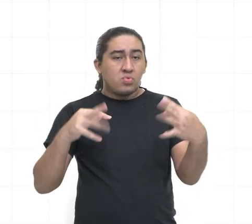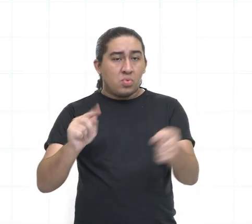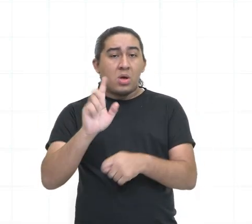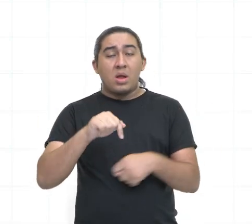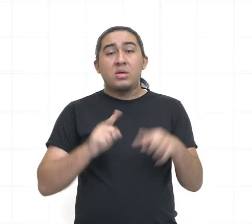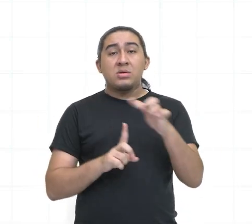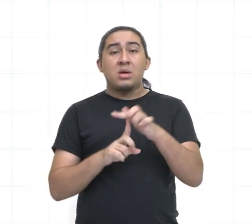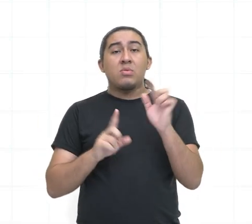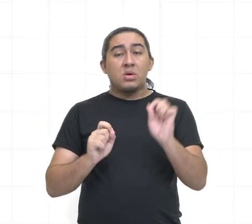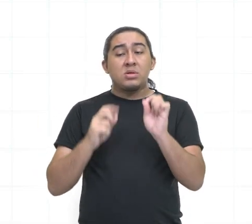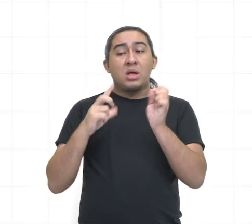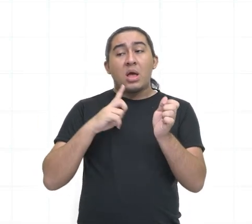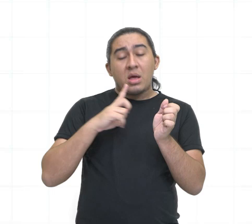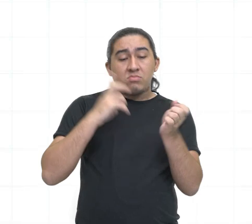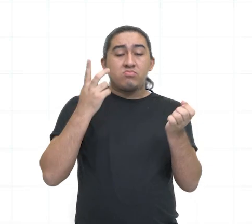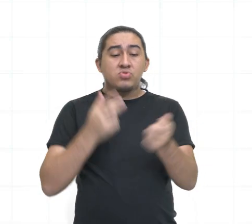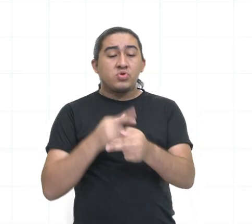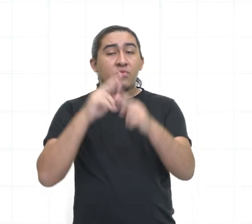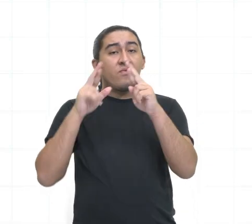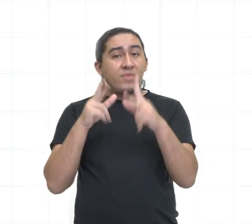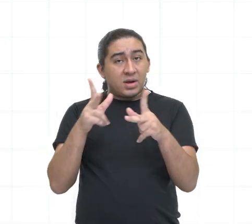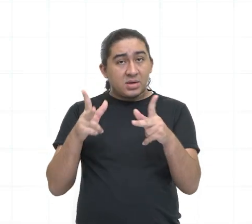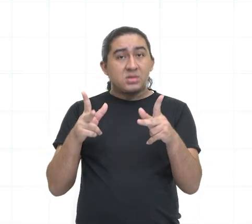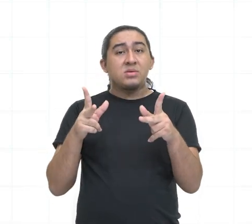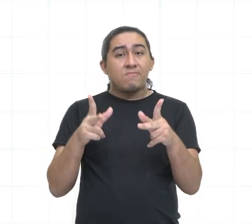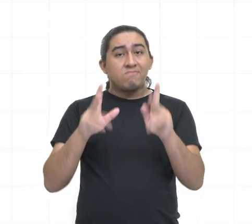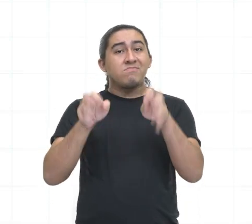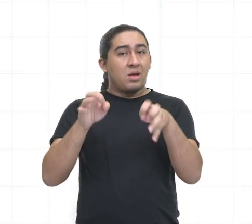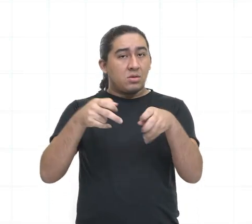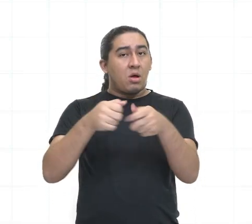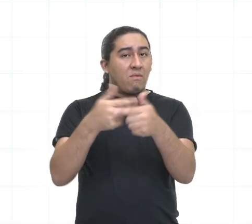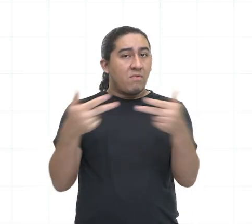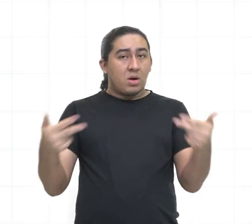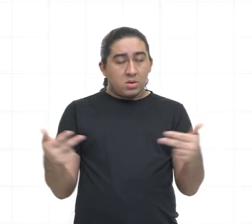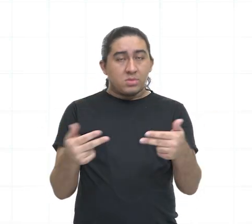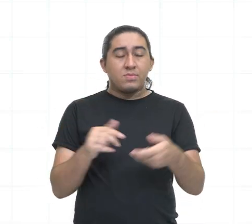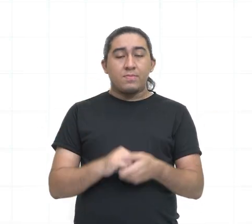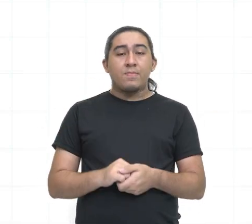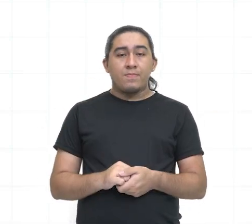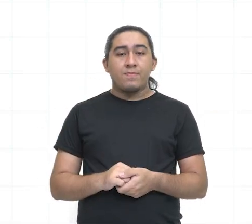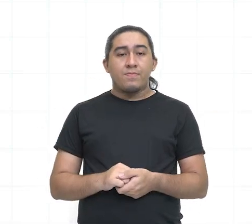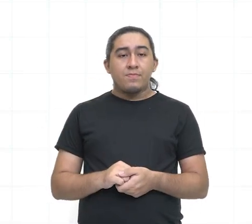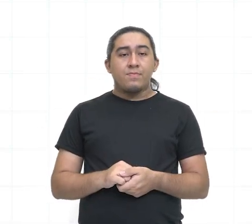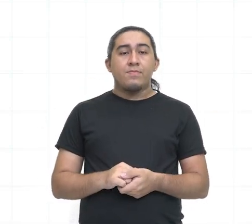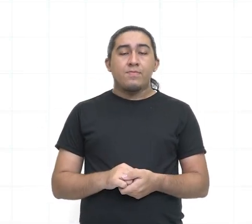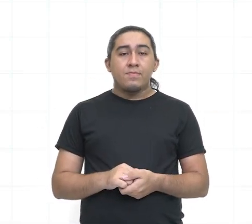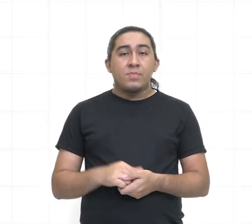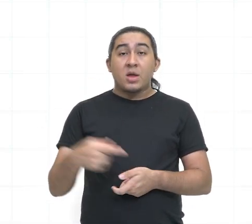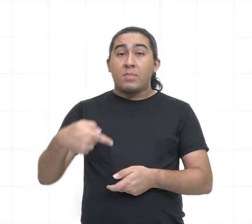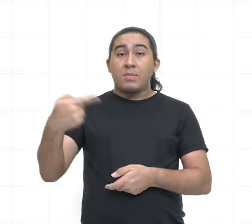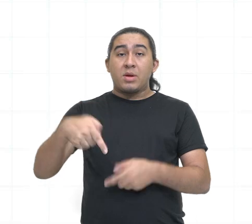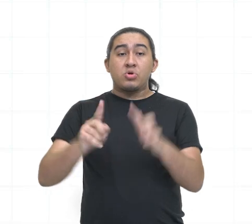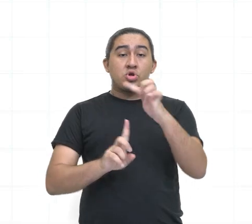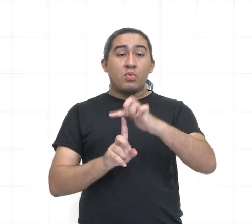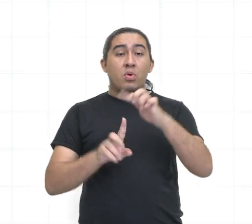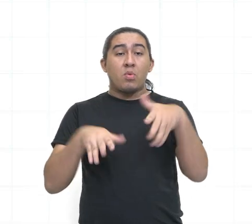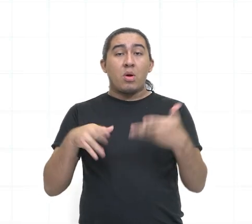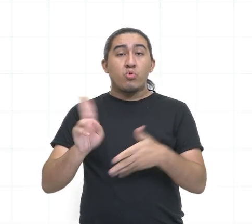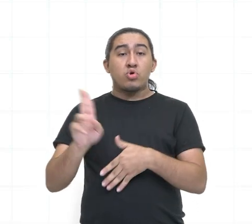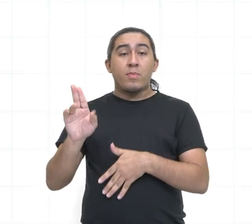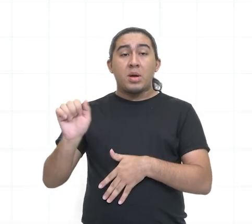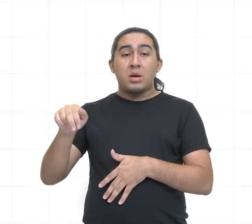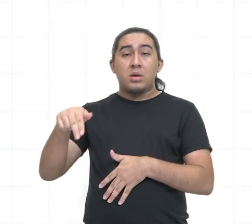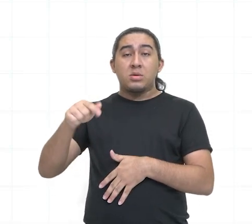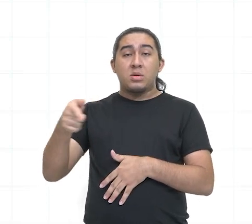apresentam significativas, né, expressivas variações. Primeiro tipo que eu falo para vocês são as